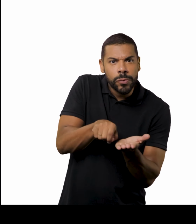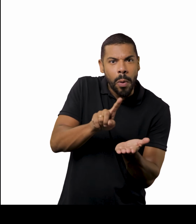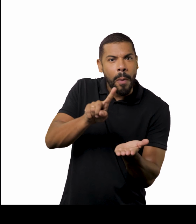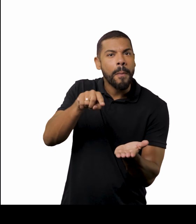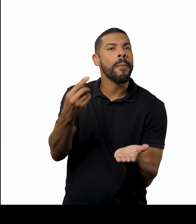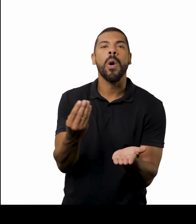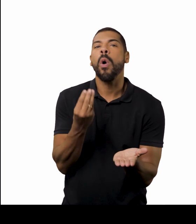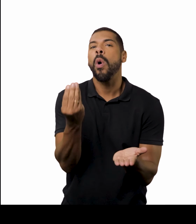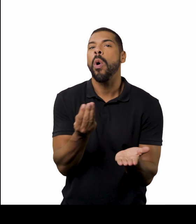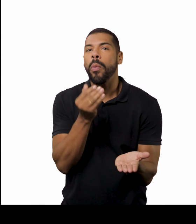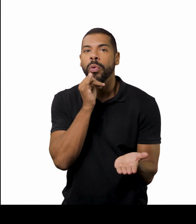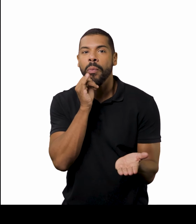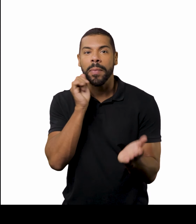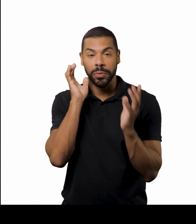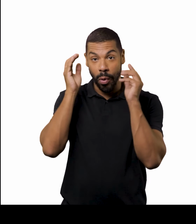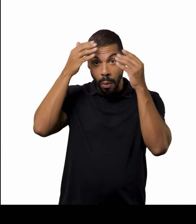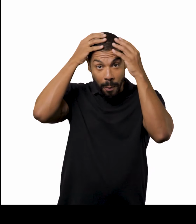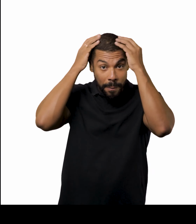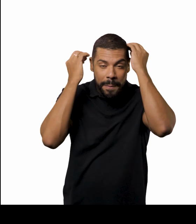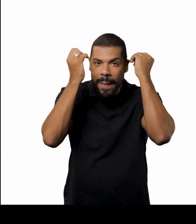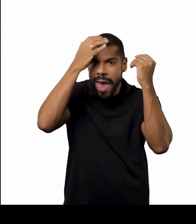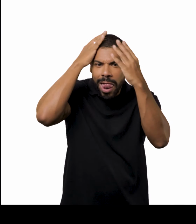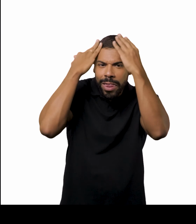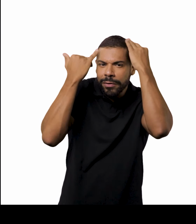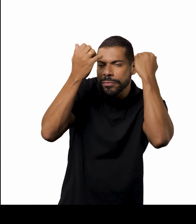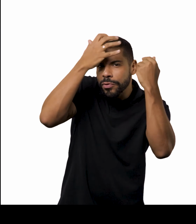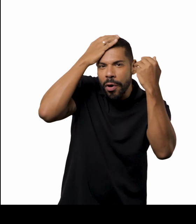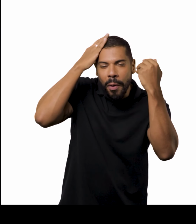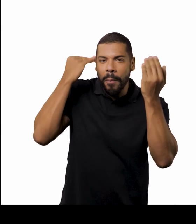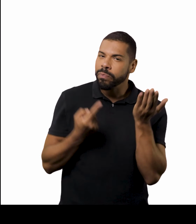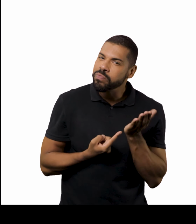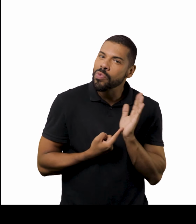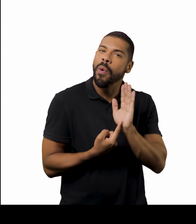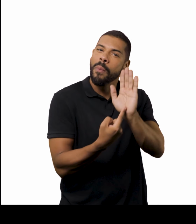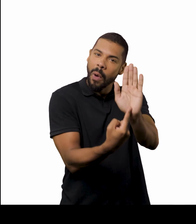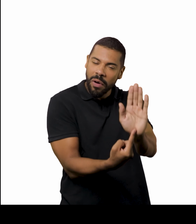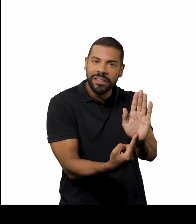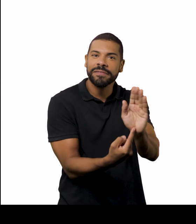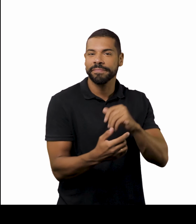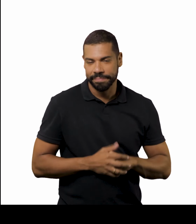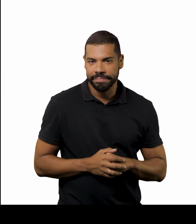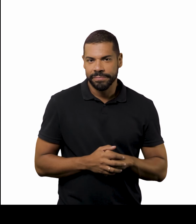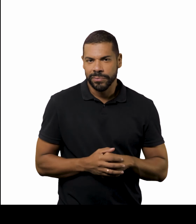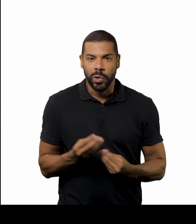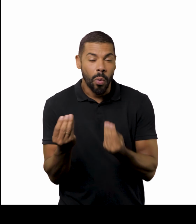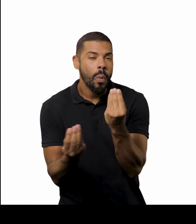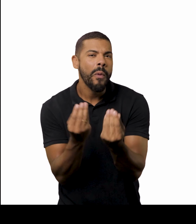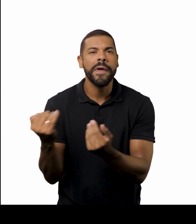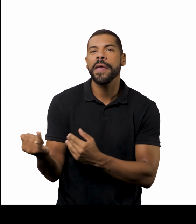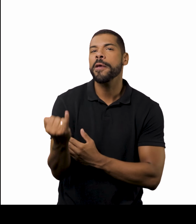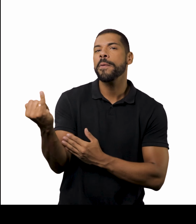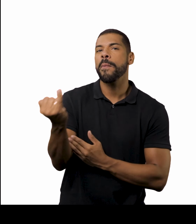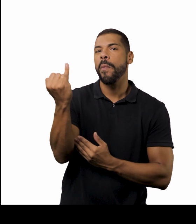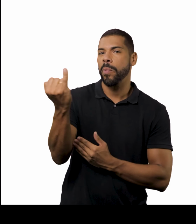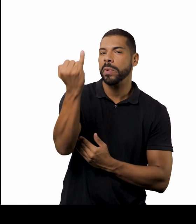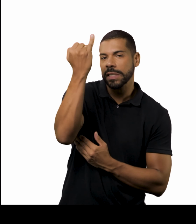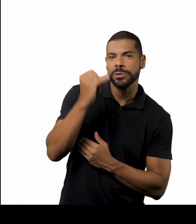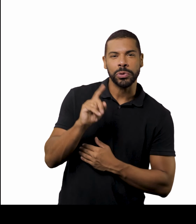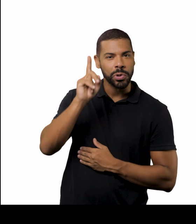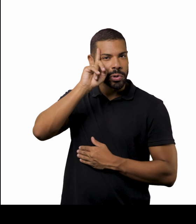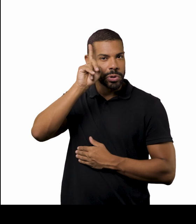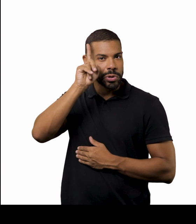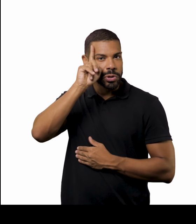escrito. Mas a partir de signos como o cabelo, a gente consegue trazer isso. Também a gente estava conversando como que a gente acha